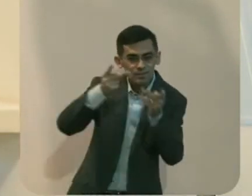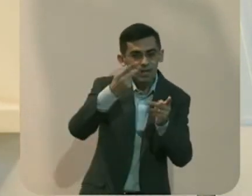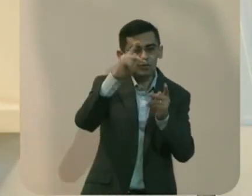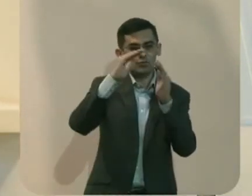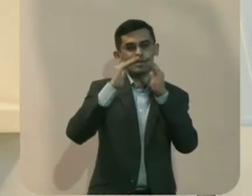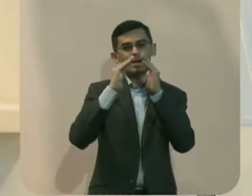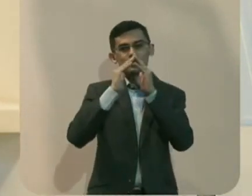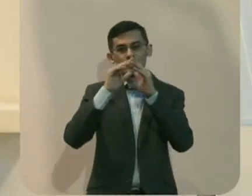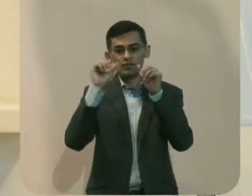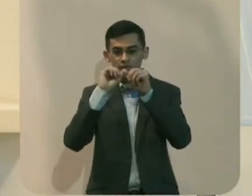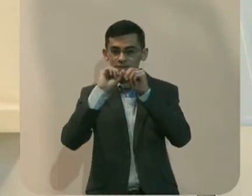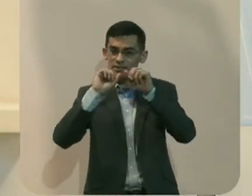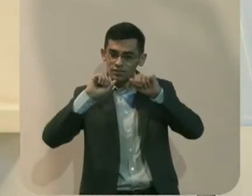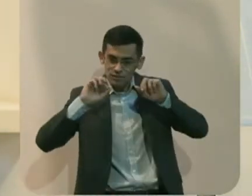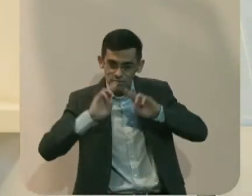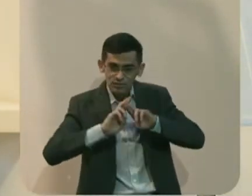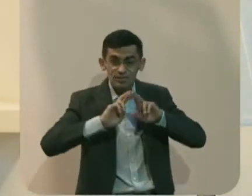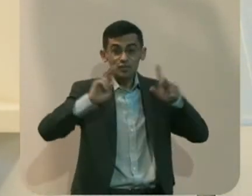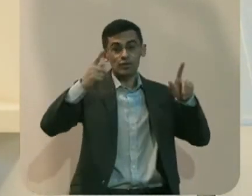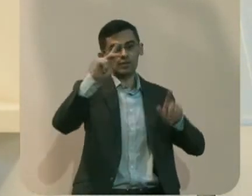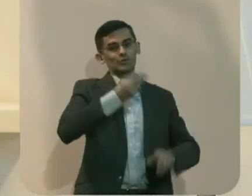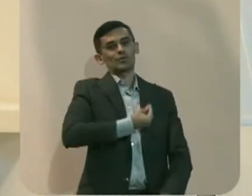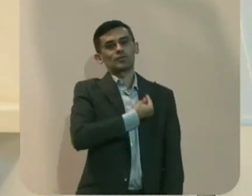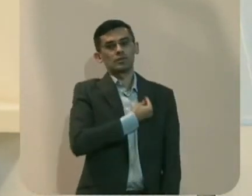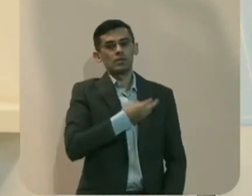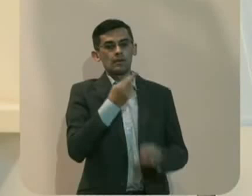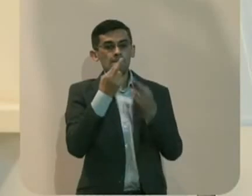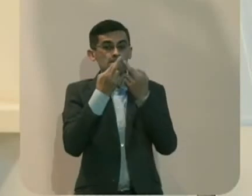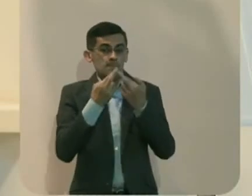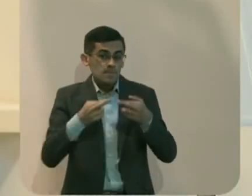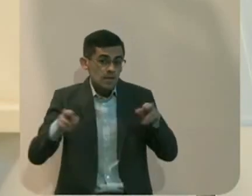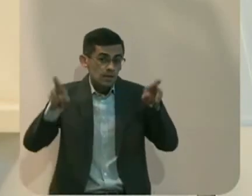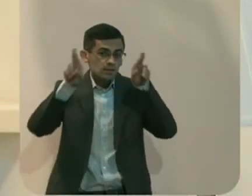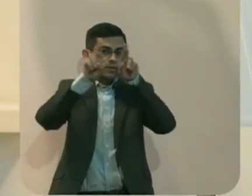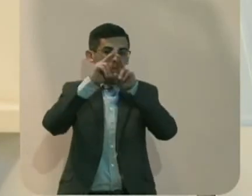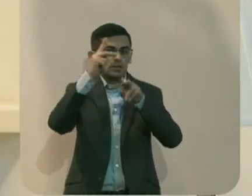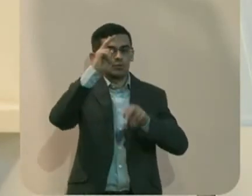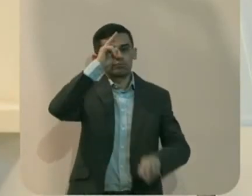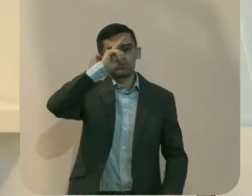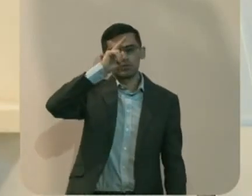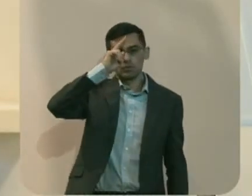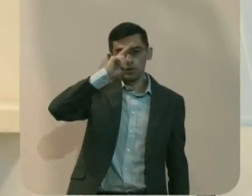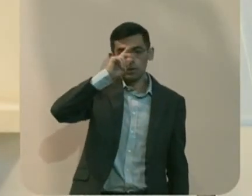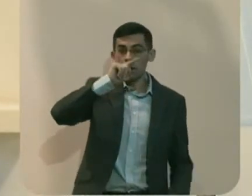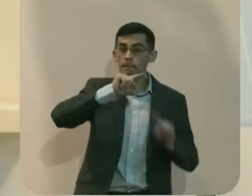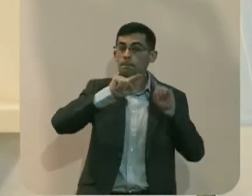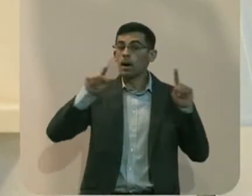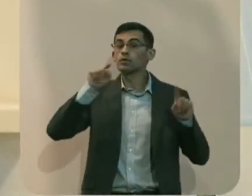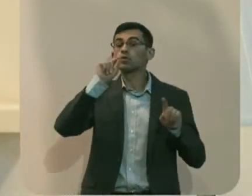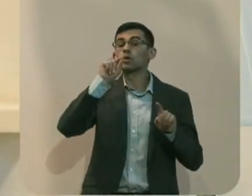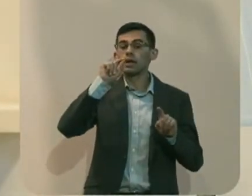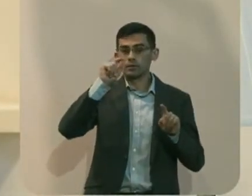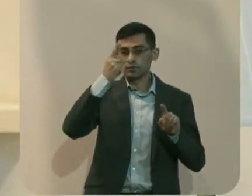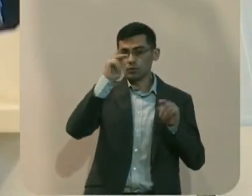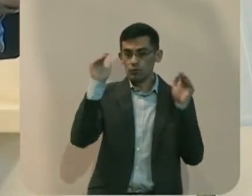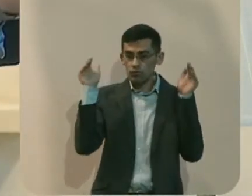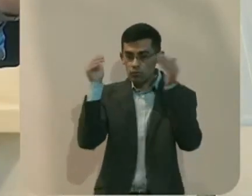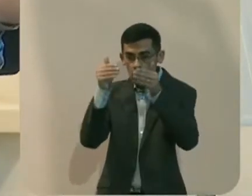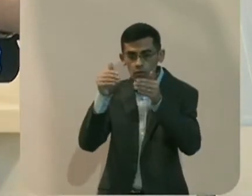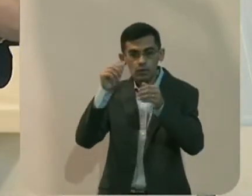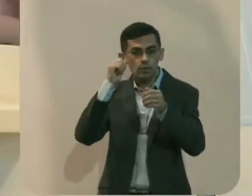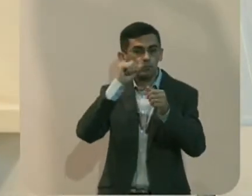fazer diferença na sua vida e reconstruir a sua história. Mas o teu foco tem que mudar, tem que